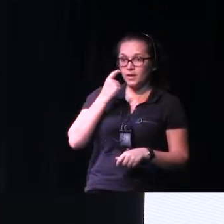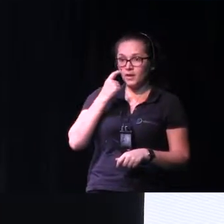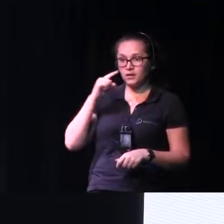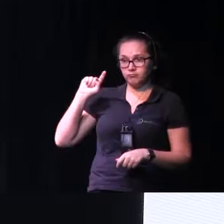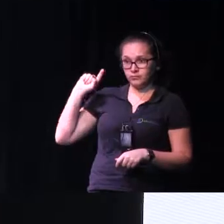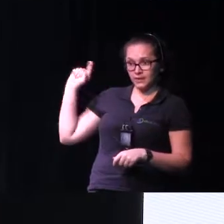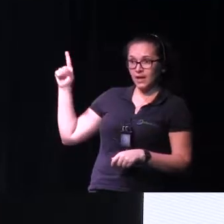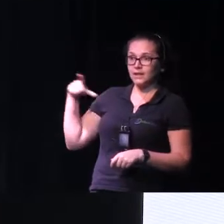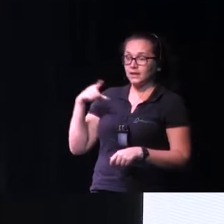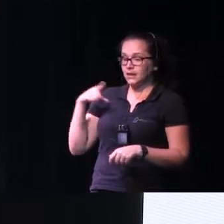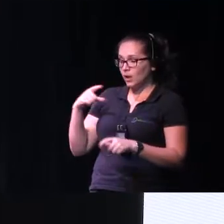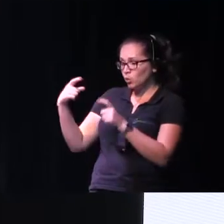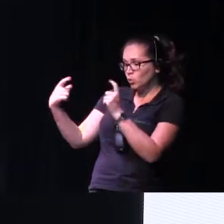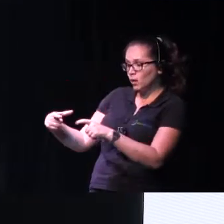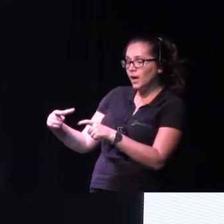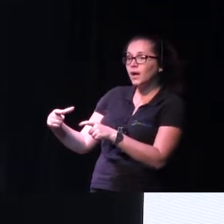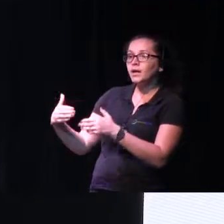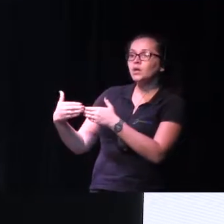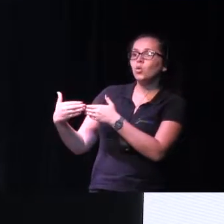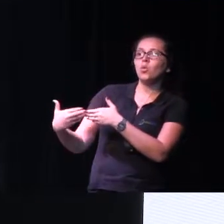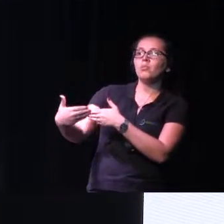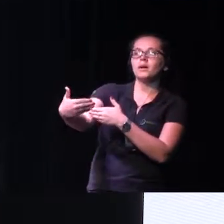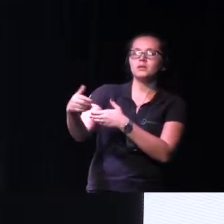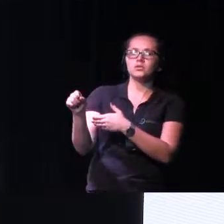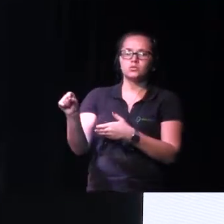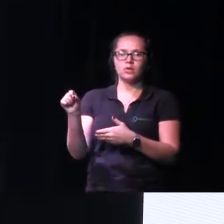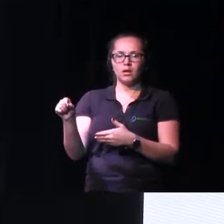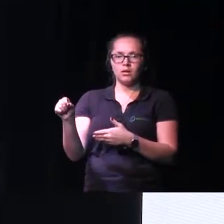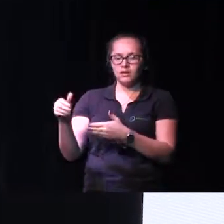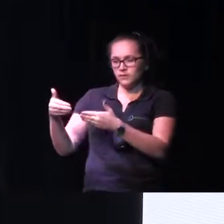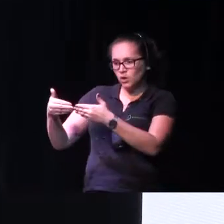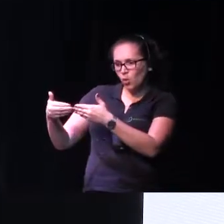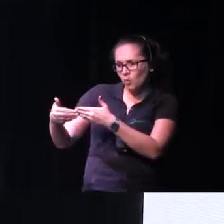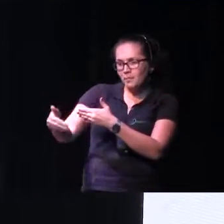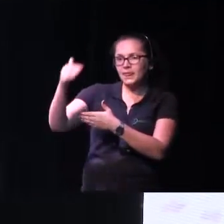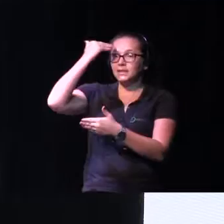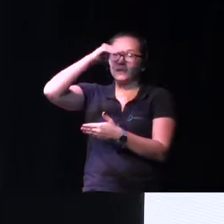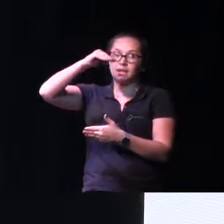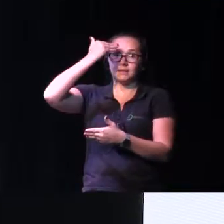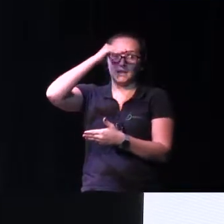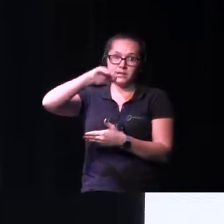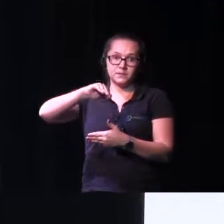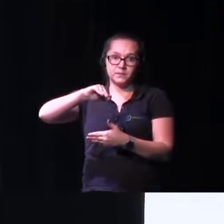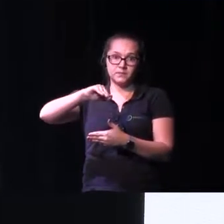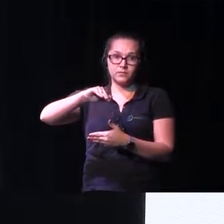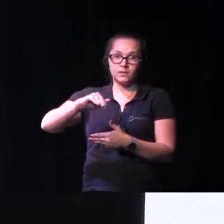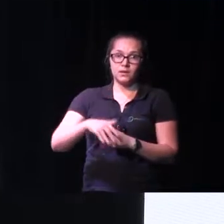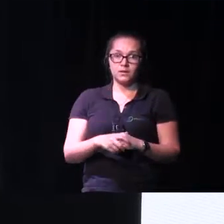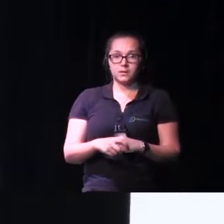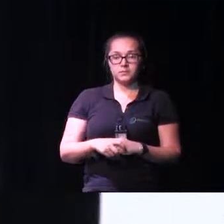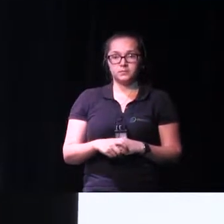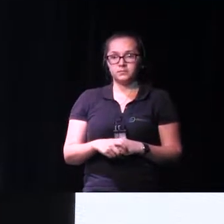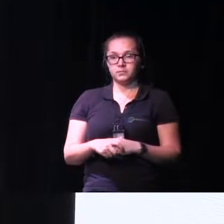E aqui vocês veem, aqui está o lugar, e o que você começa a